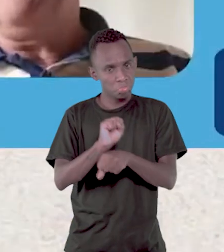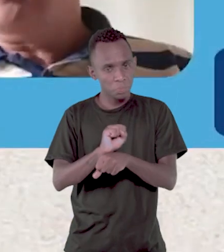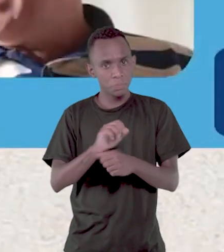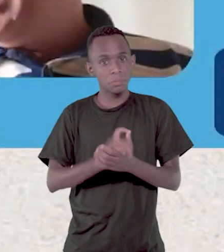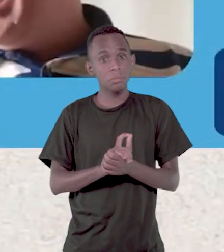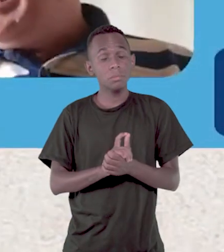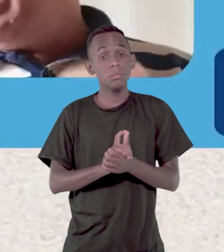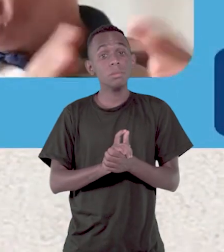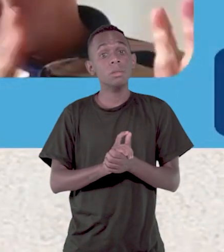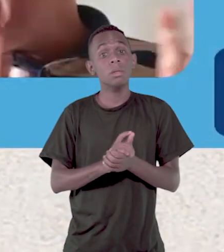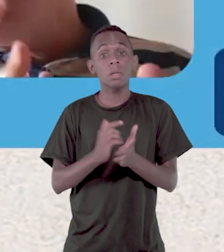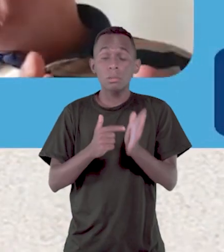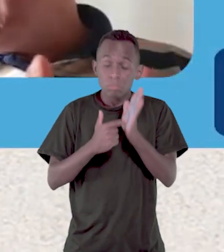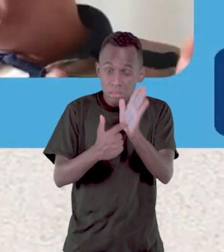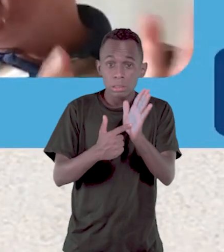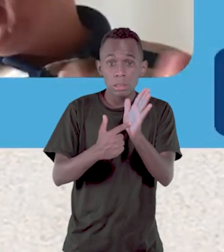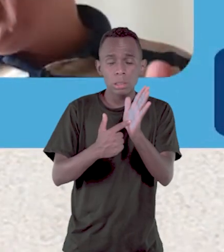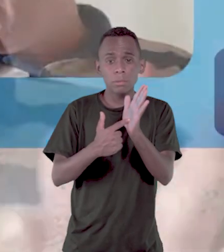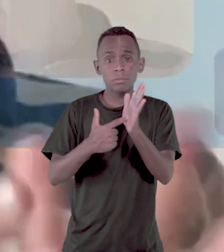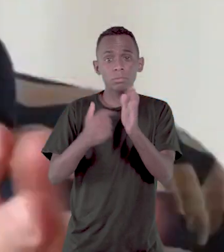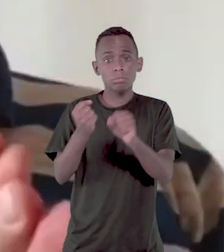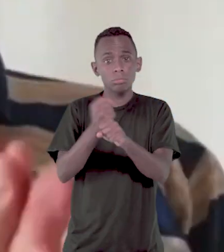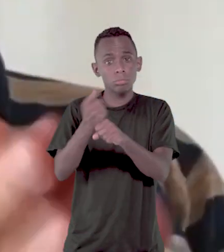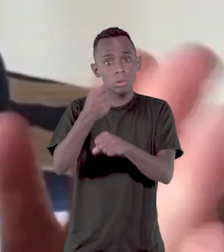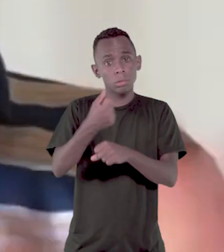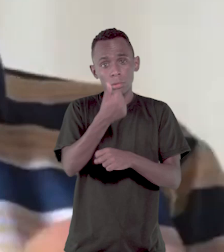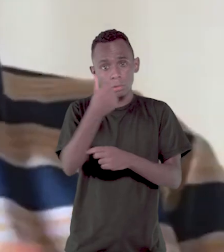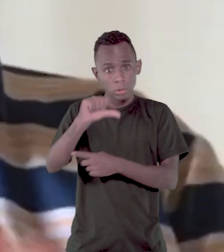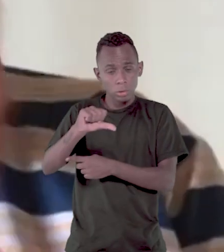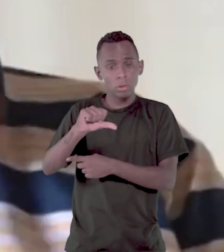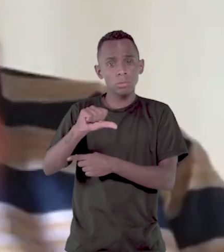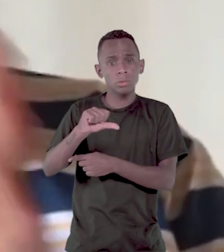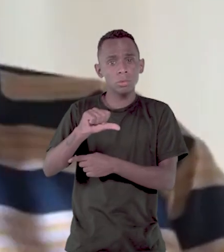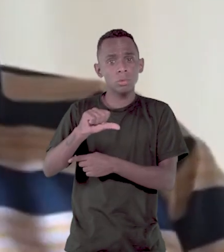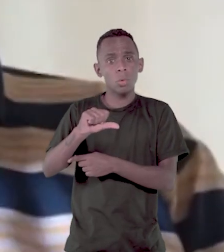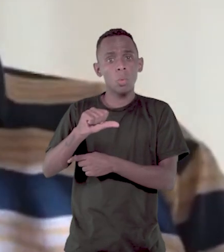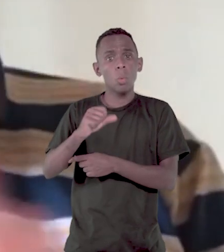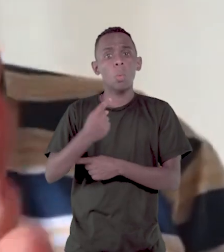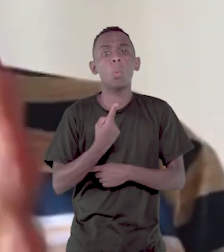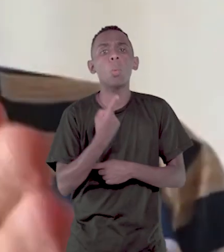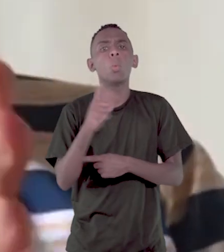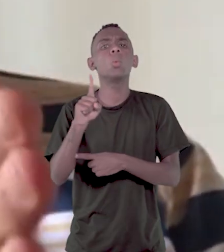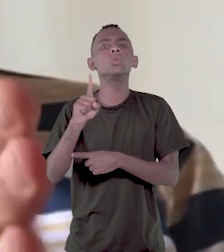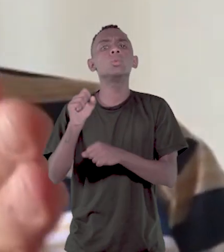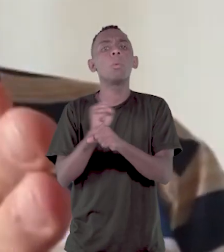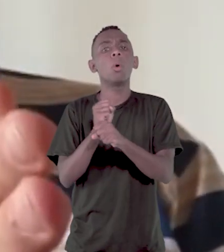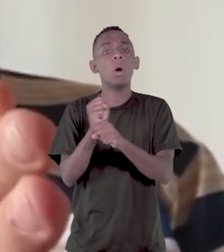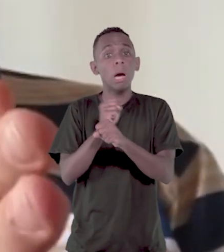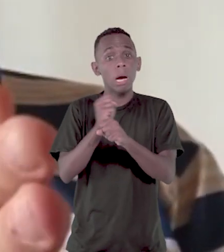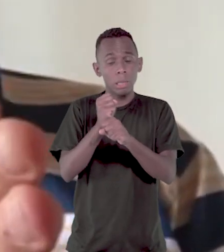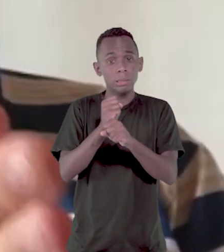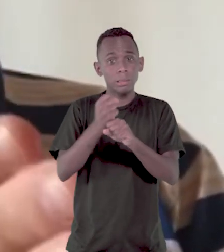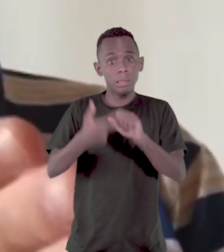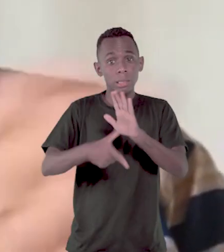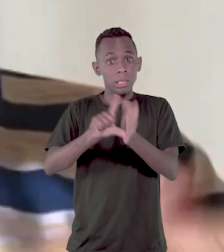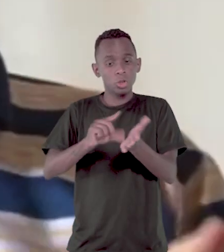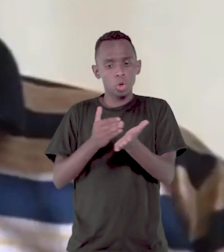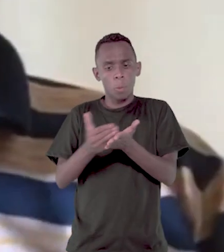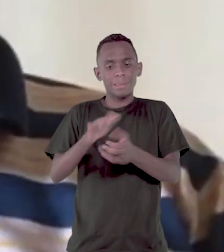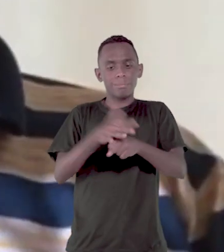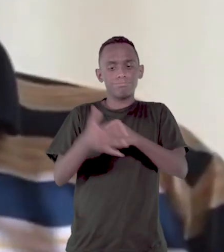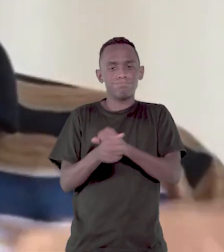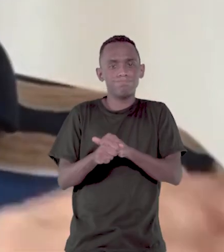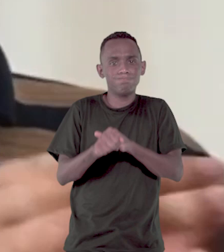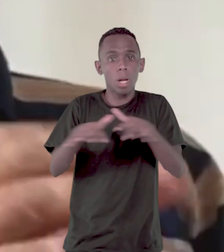não. E esse livro, publicado em 2019, ou seja, no último ano, né, que antes